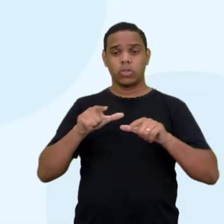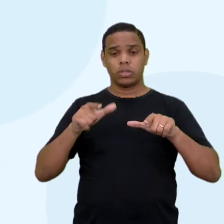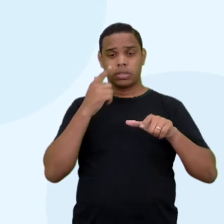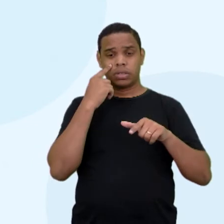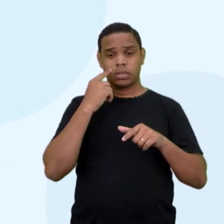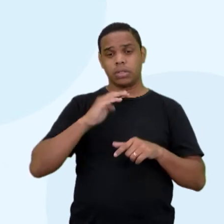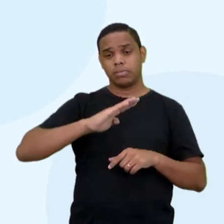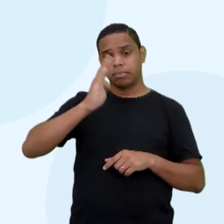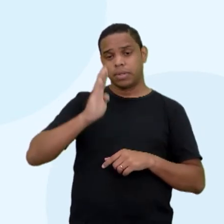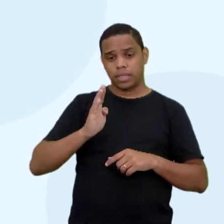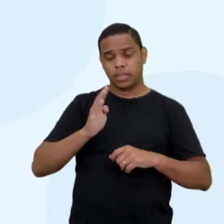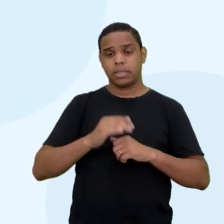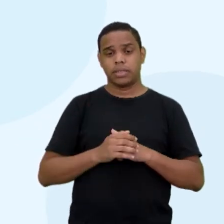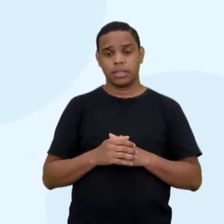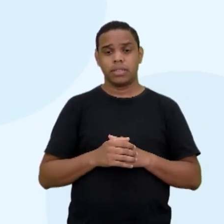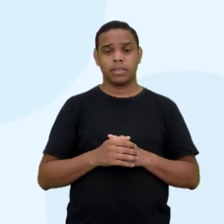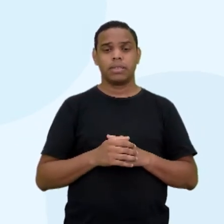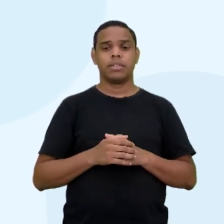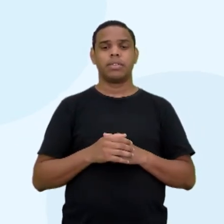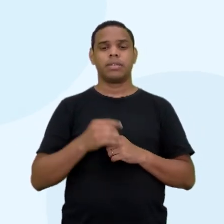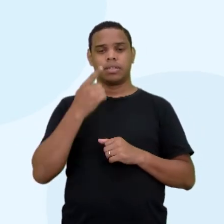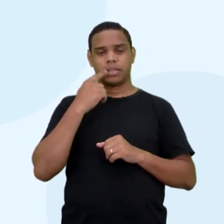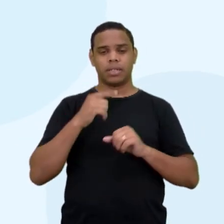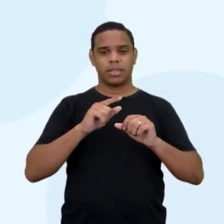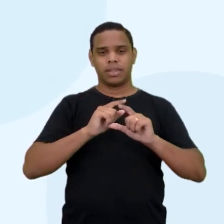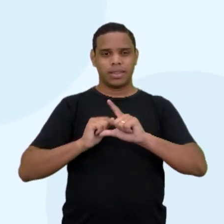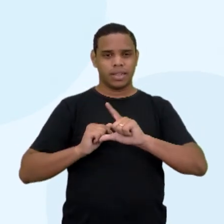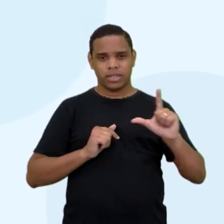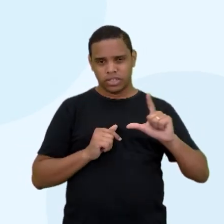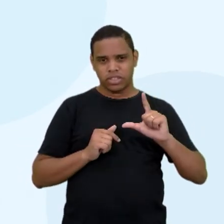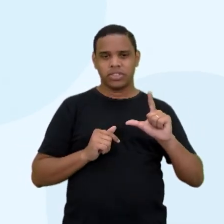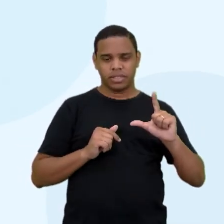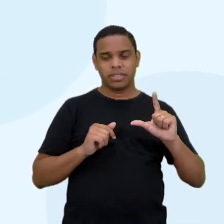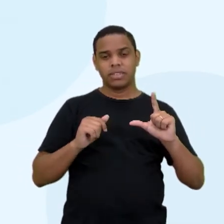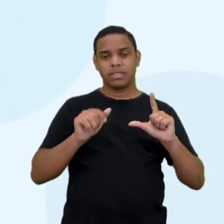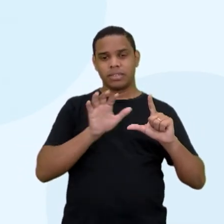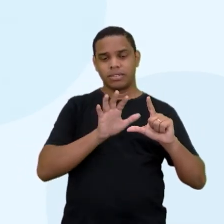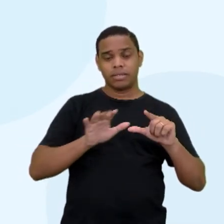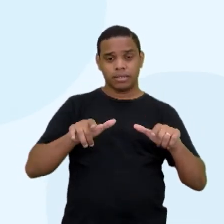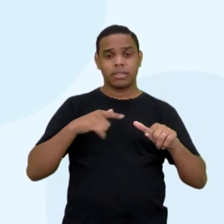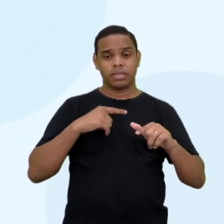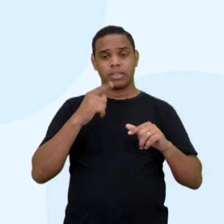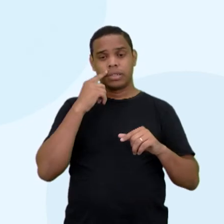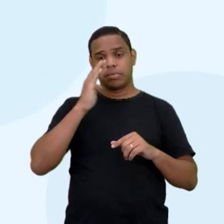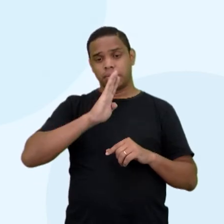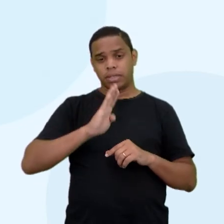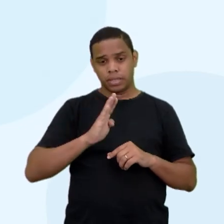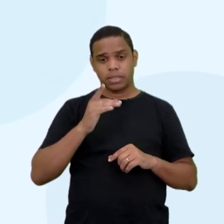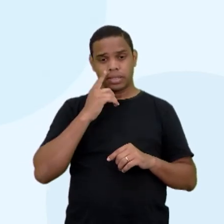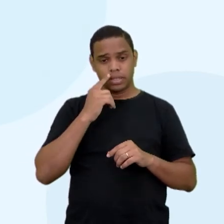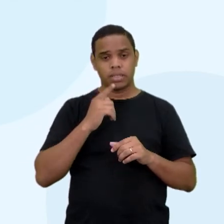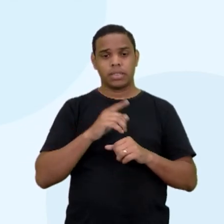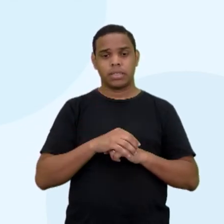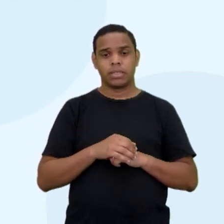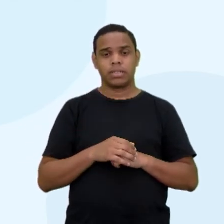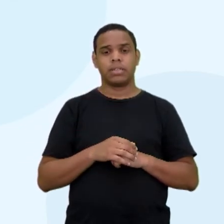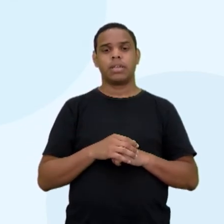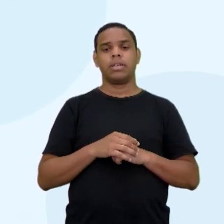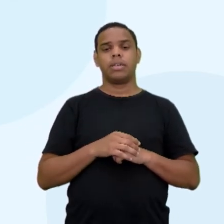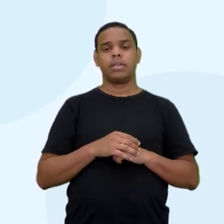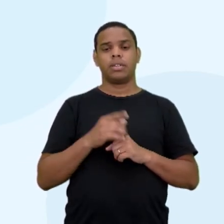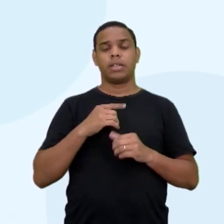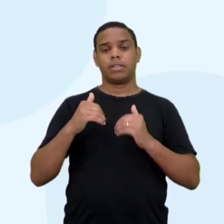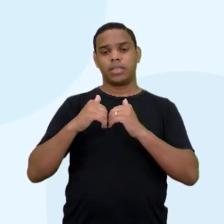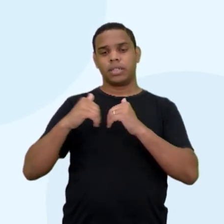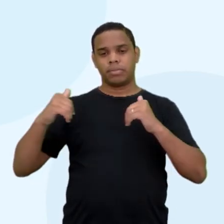lá o Brasil, né? Lá no extremo leste lá da placa sul-americana, tá bem, né, na parte, né, central da